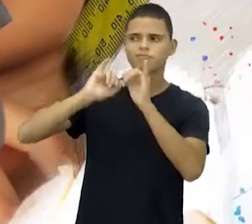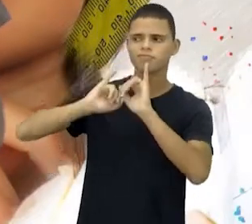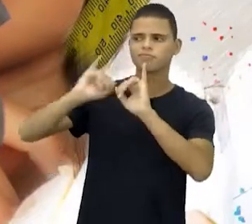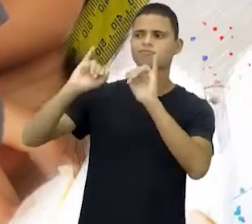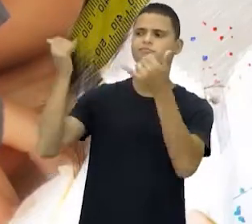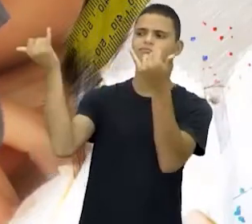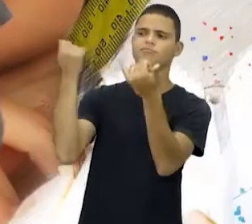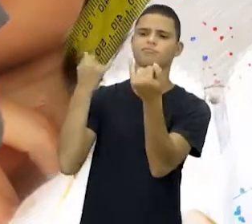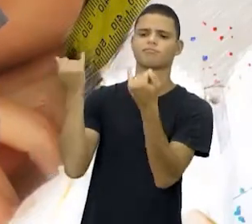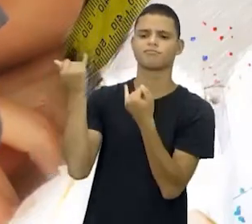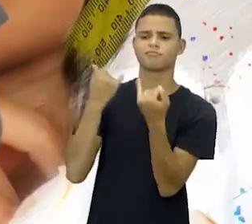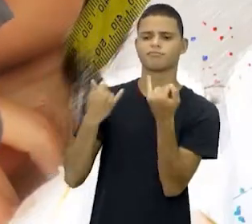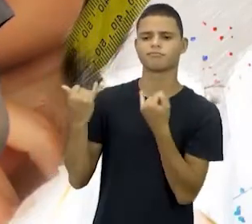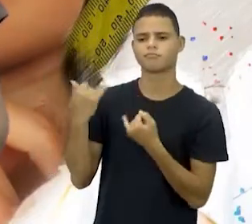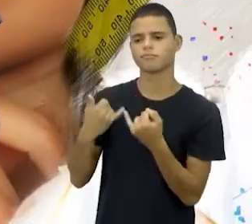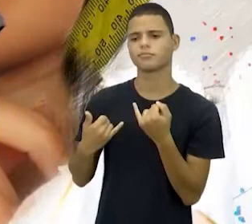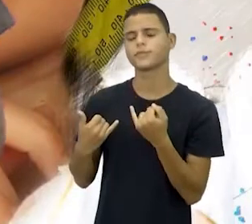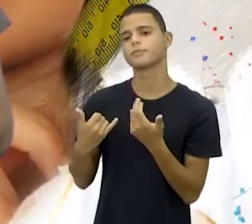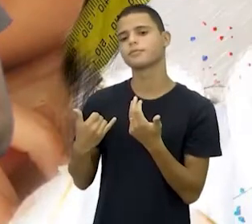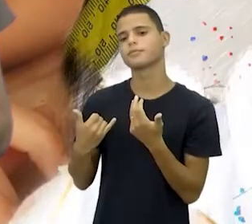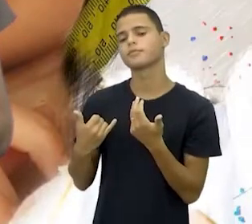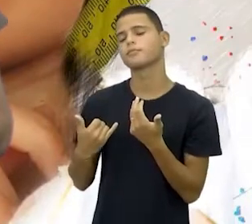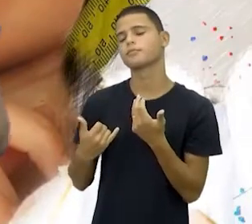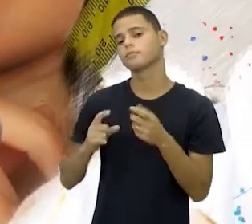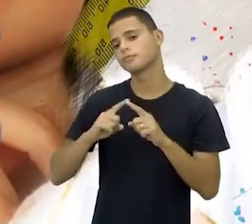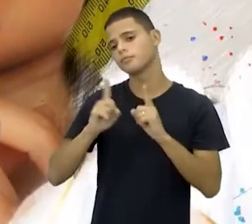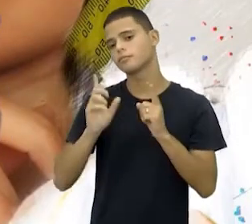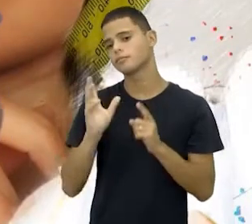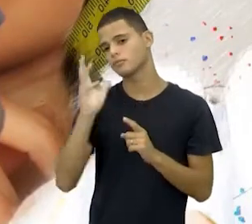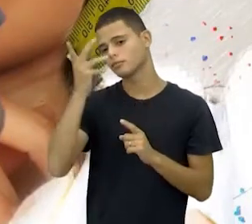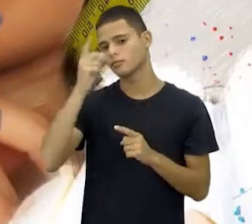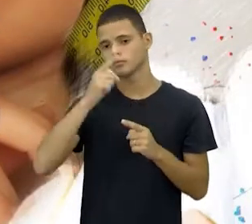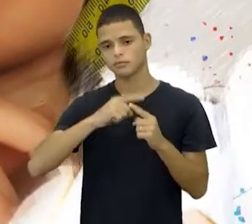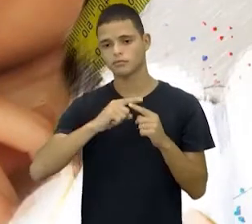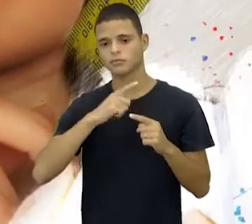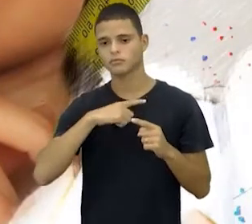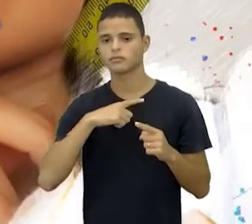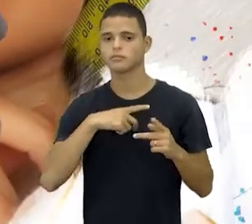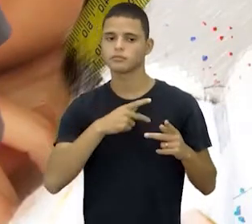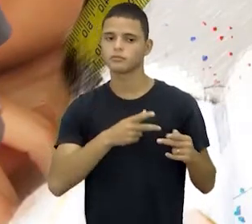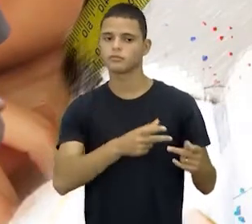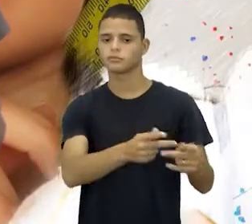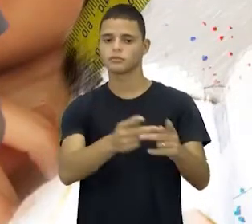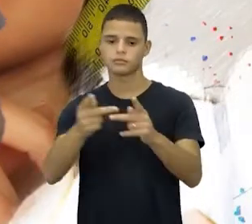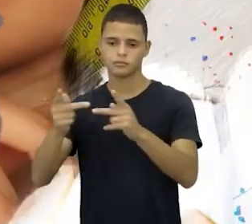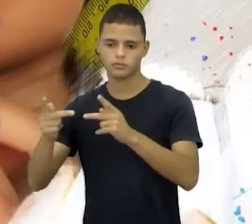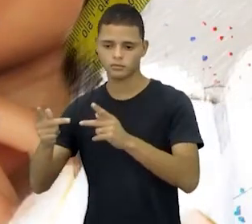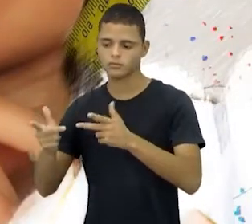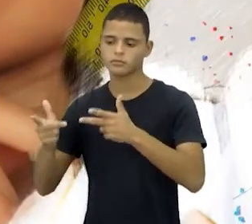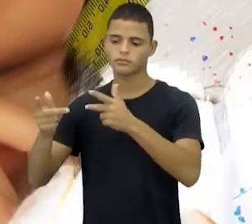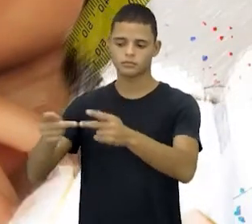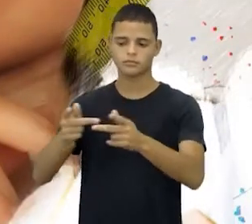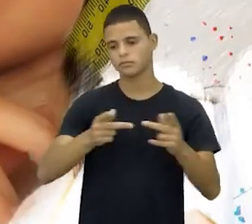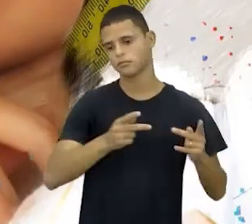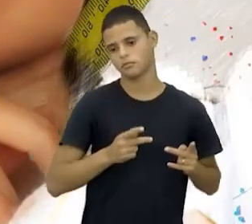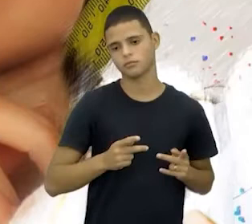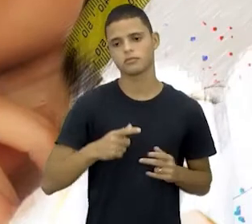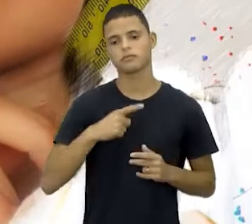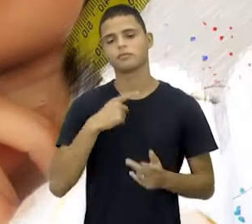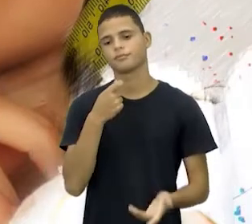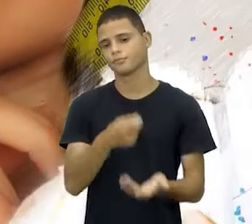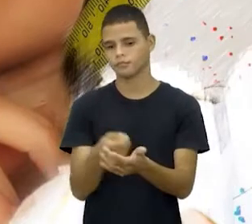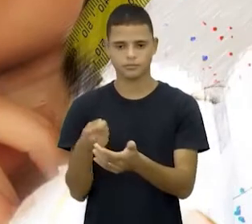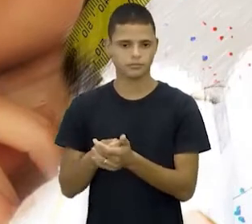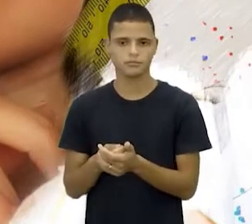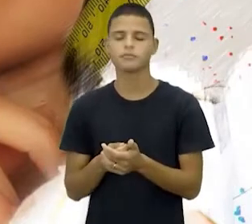queria, né, buscar naquele momento, só que ele ocorre, né? Por quê? Porque nós temos um mercado envolvendo todo